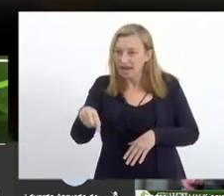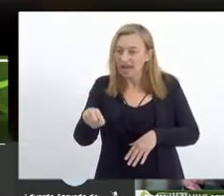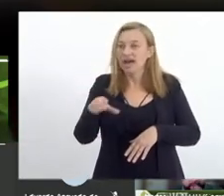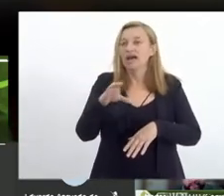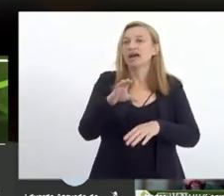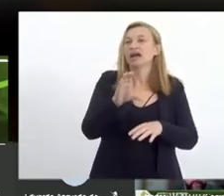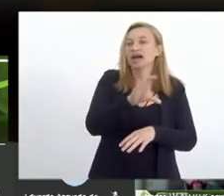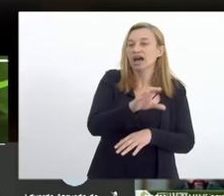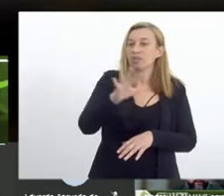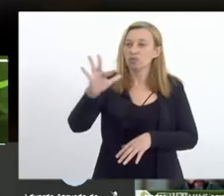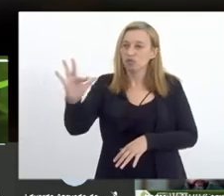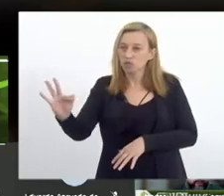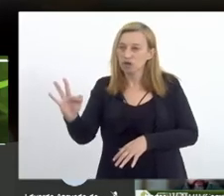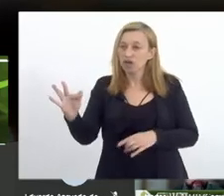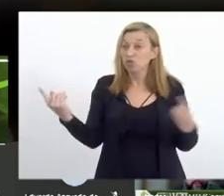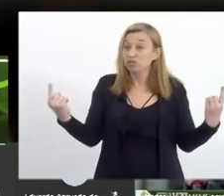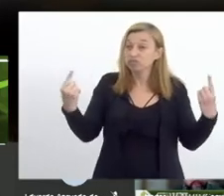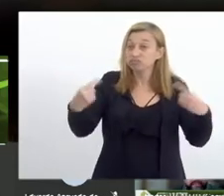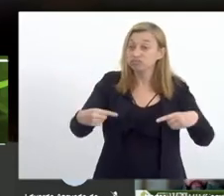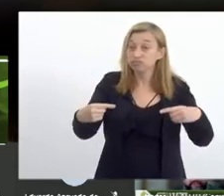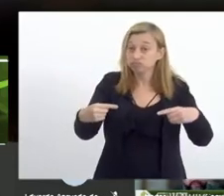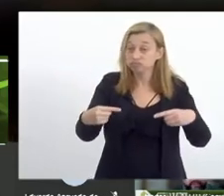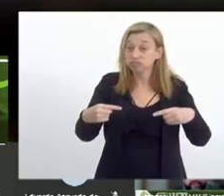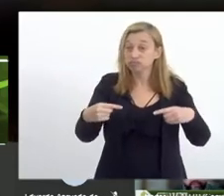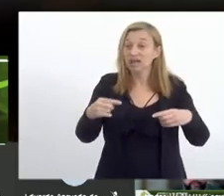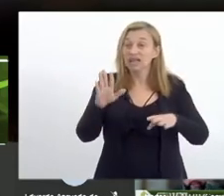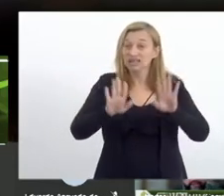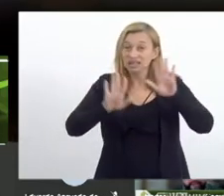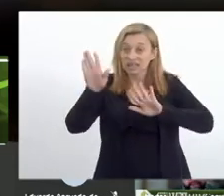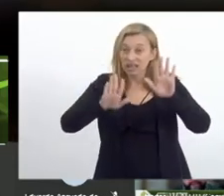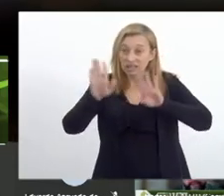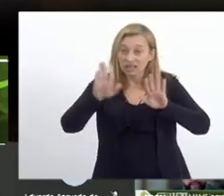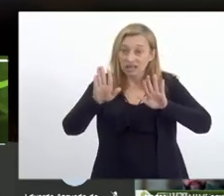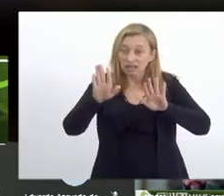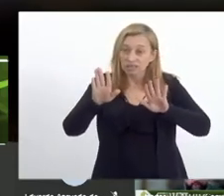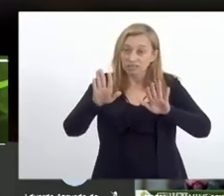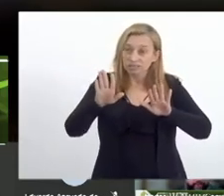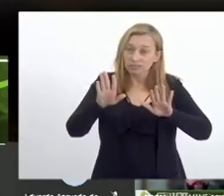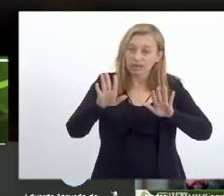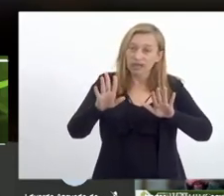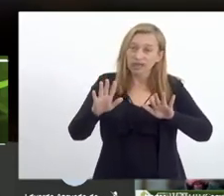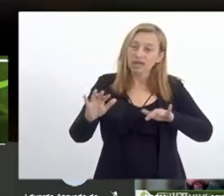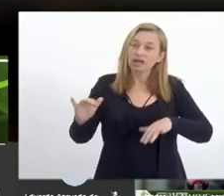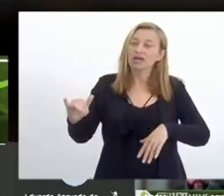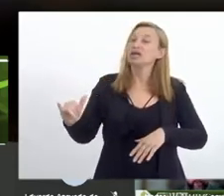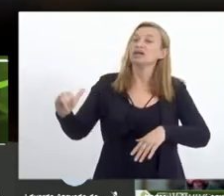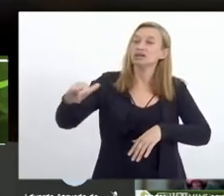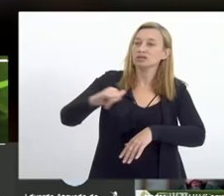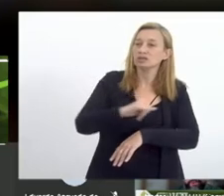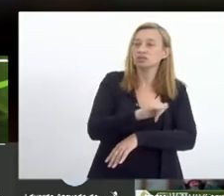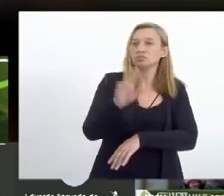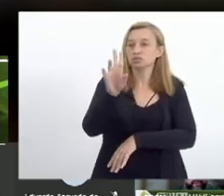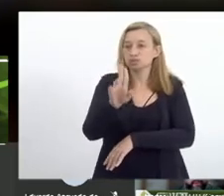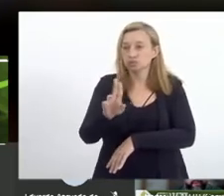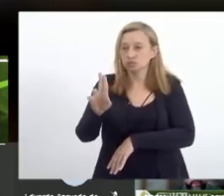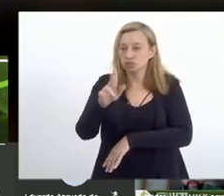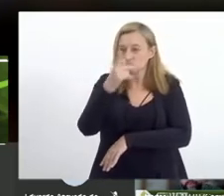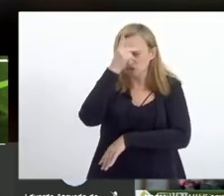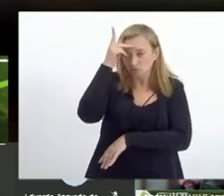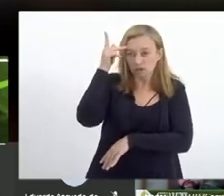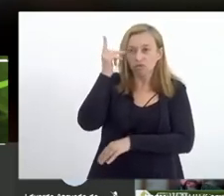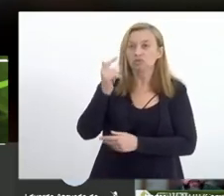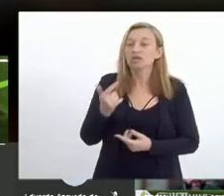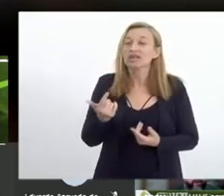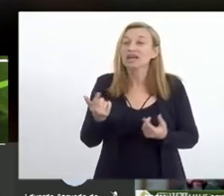Cabo Frio, entram na disputa nas licitações para transportar passageiros para as plataformas e é uma disputa